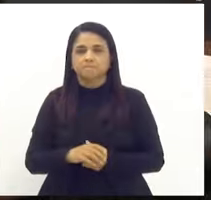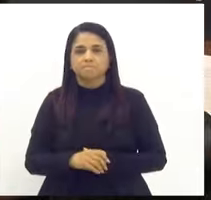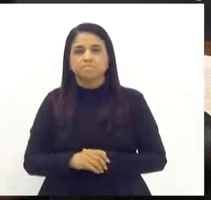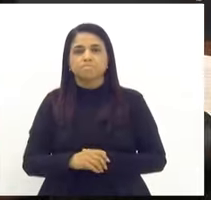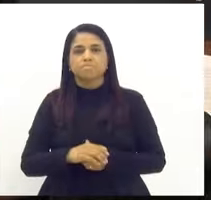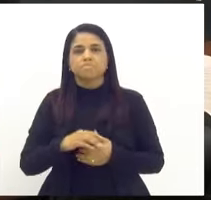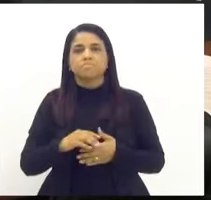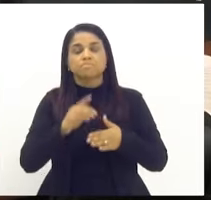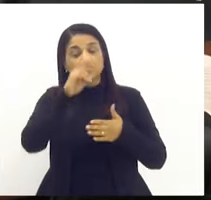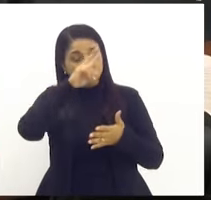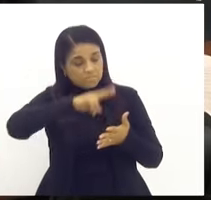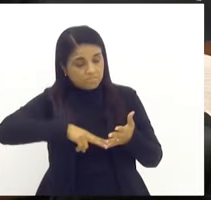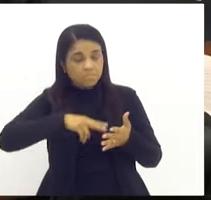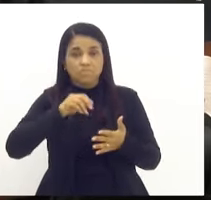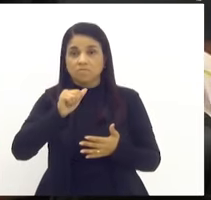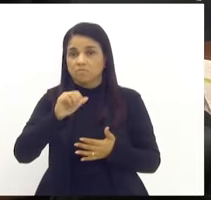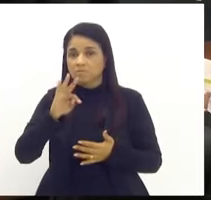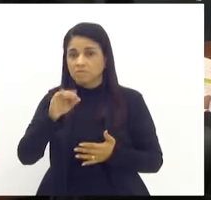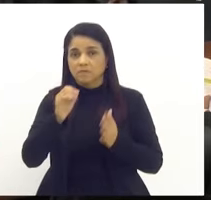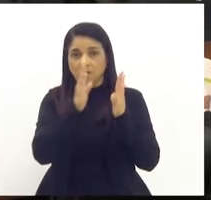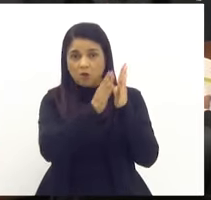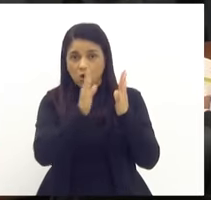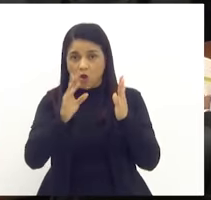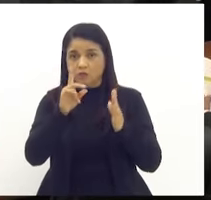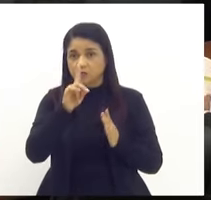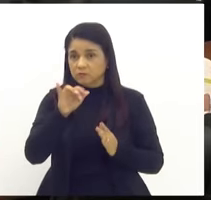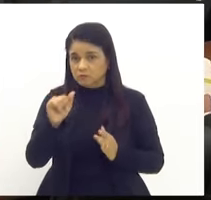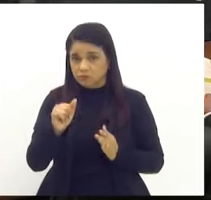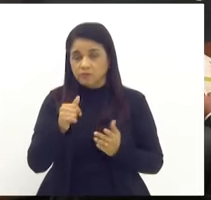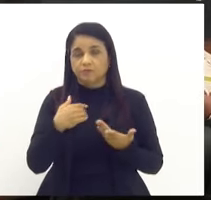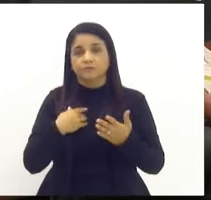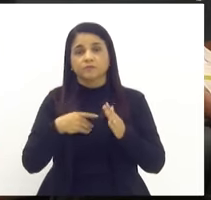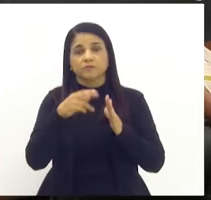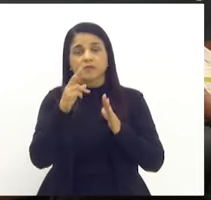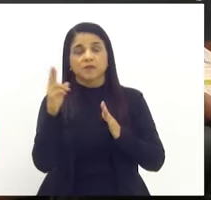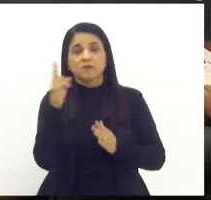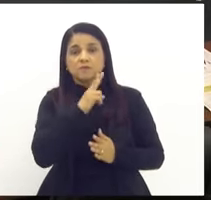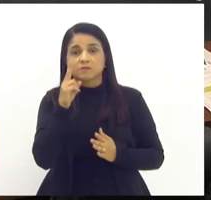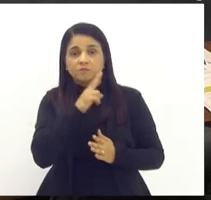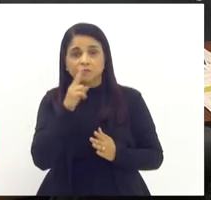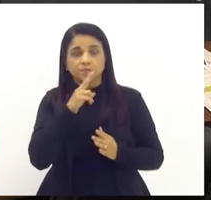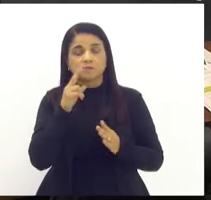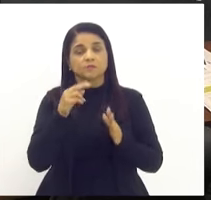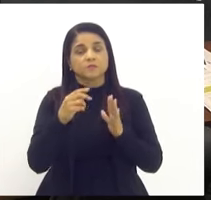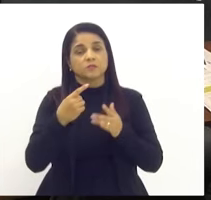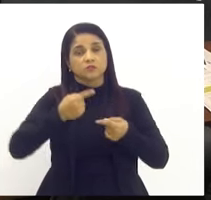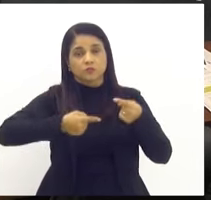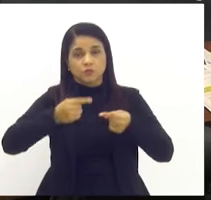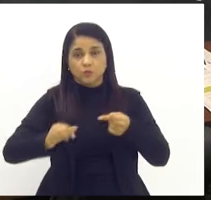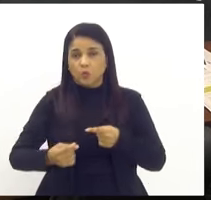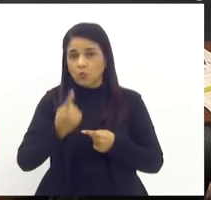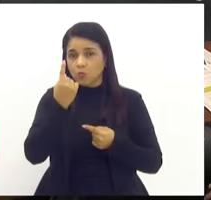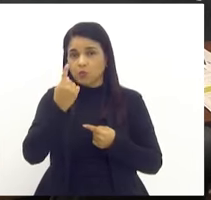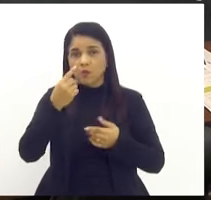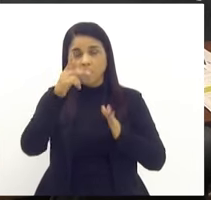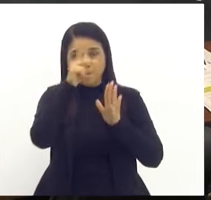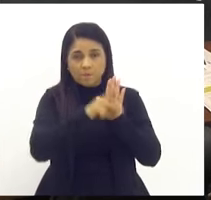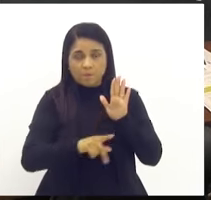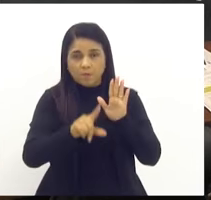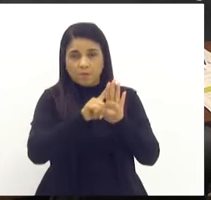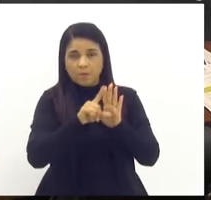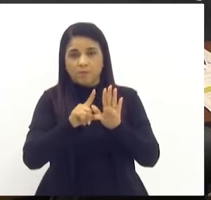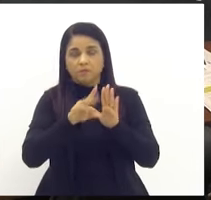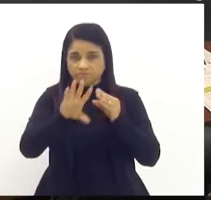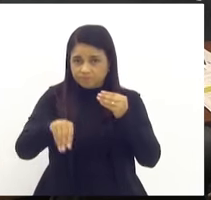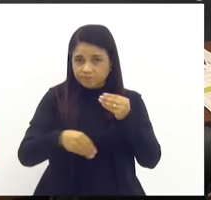lida e aprovada a ata passa-se à ordem do dia em regime de urgência em discussão única projeto de lei